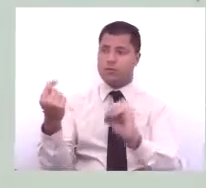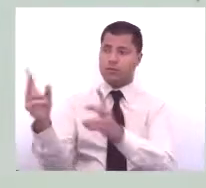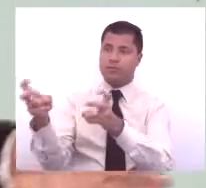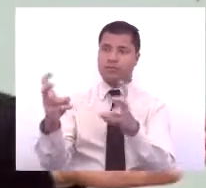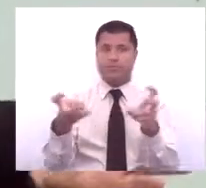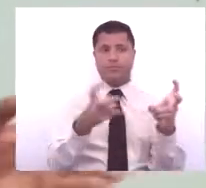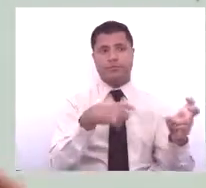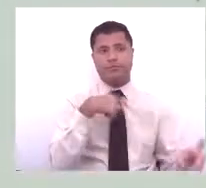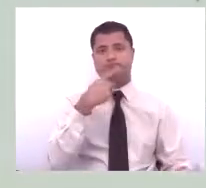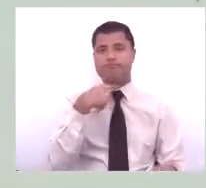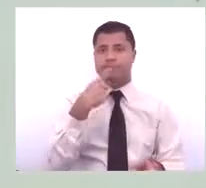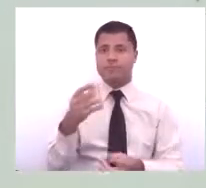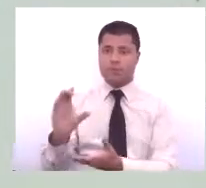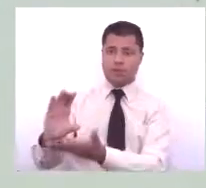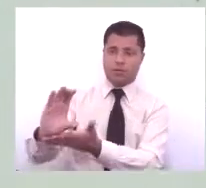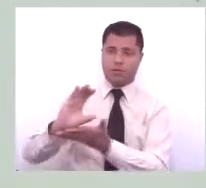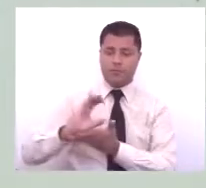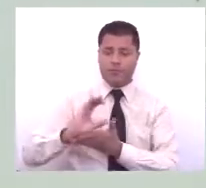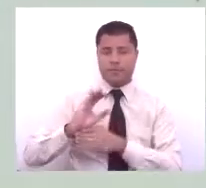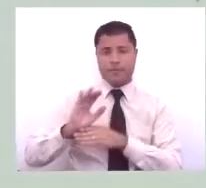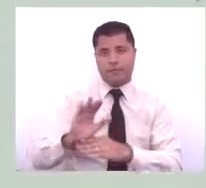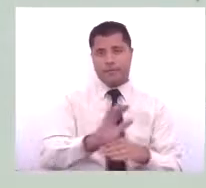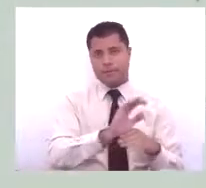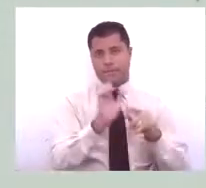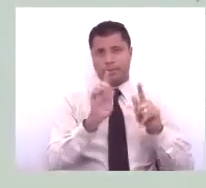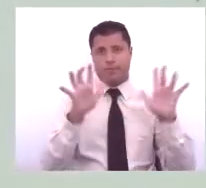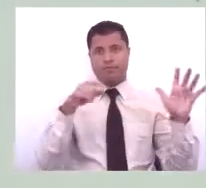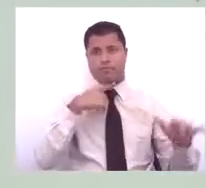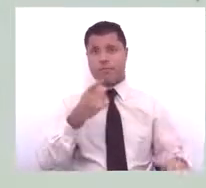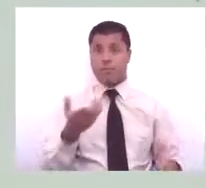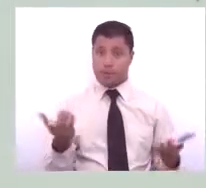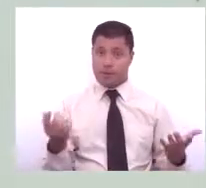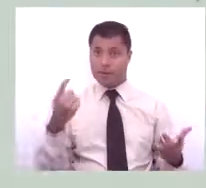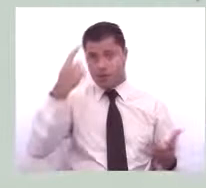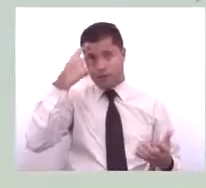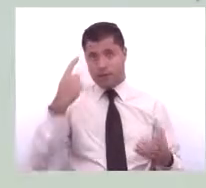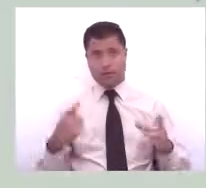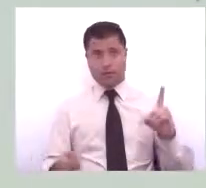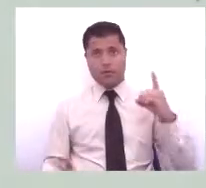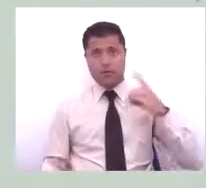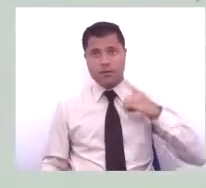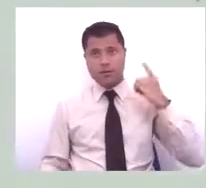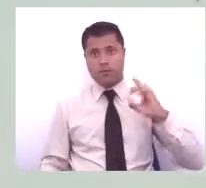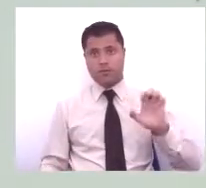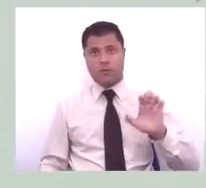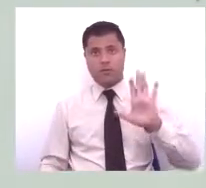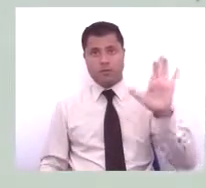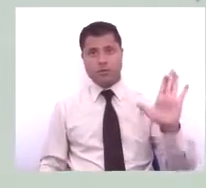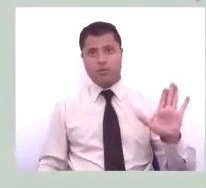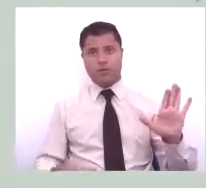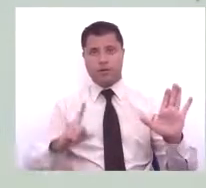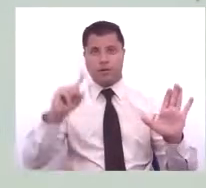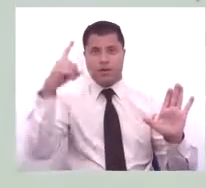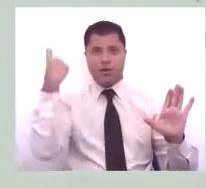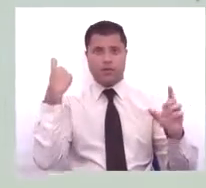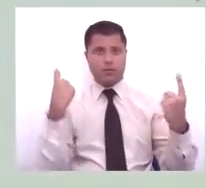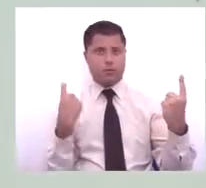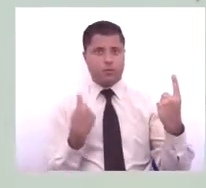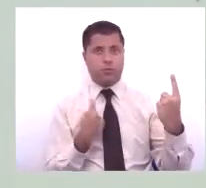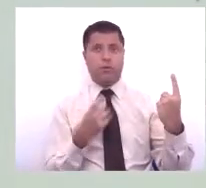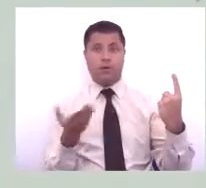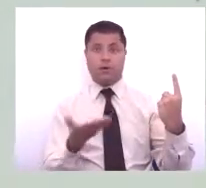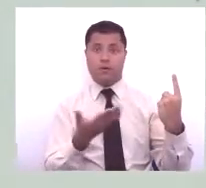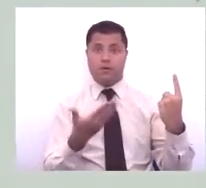triste. Porém, por outro lado, a cidade passou de um deputado estadual para 4 deputados estaduais. Isso é muito